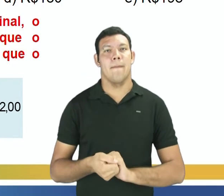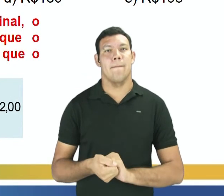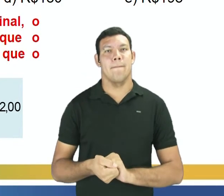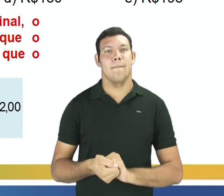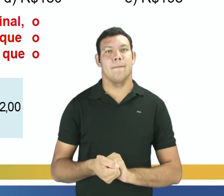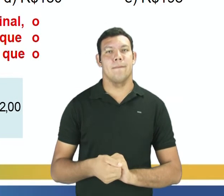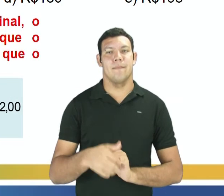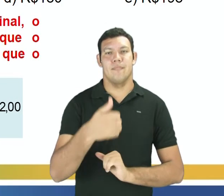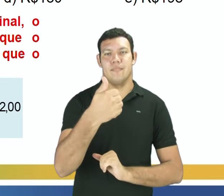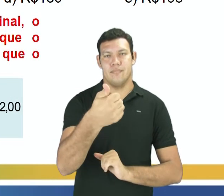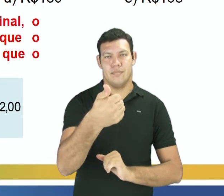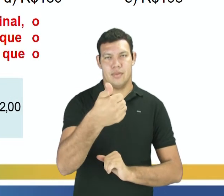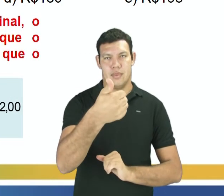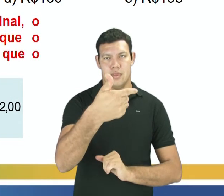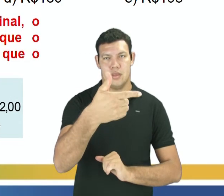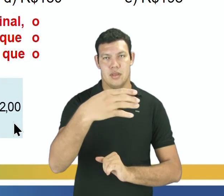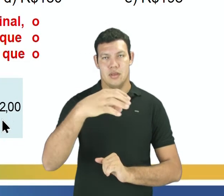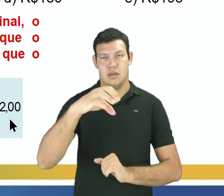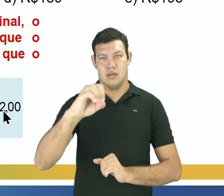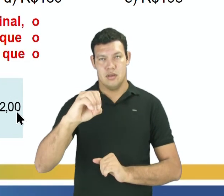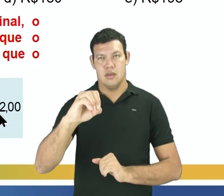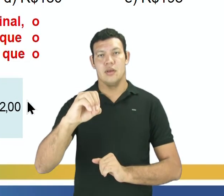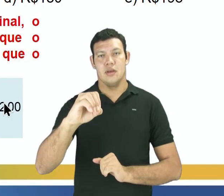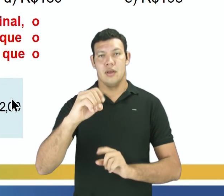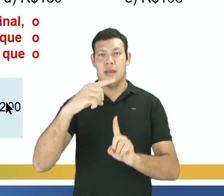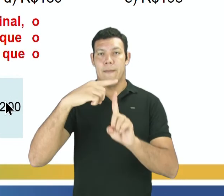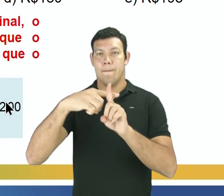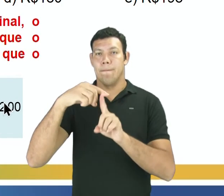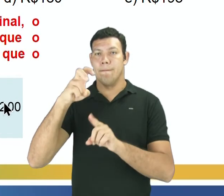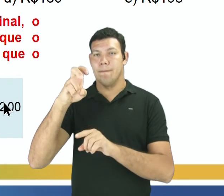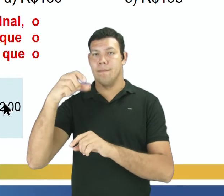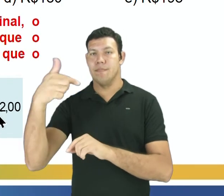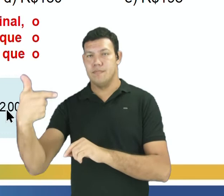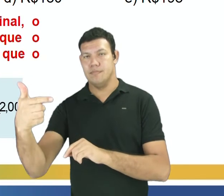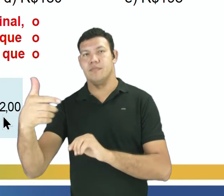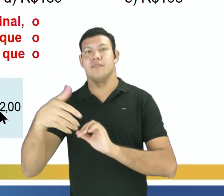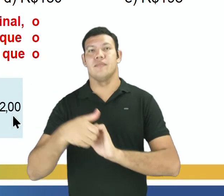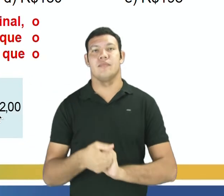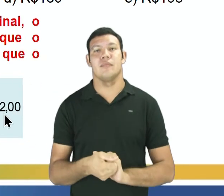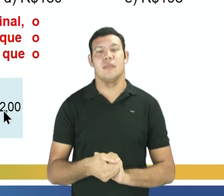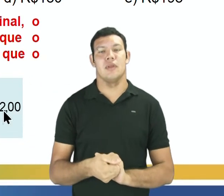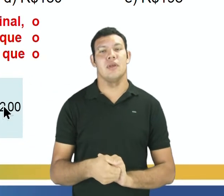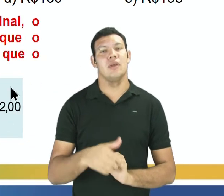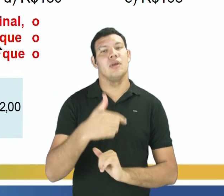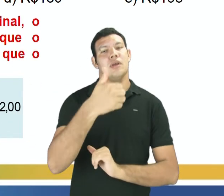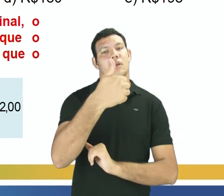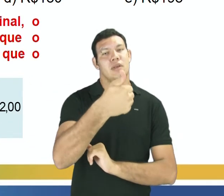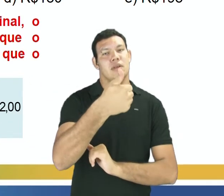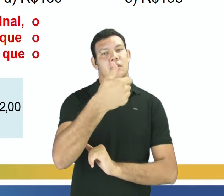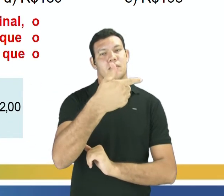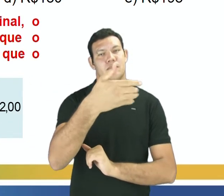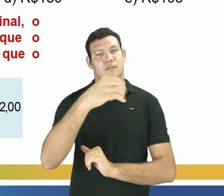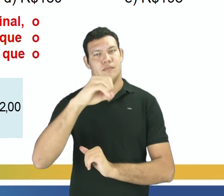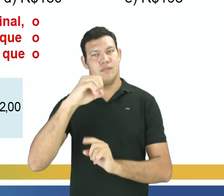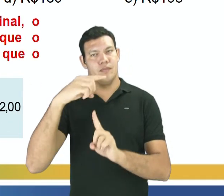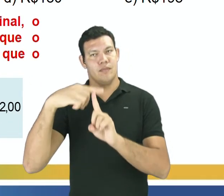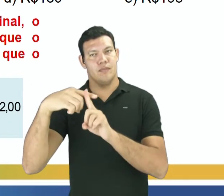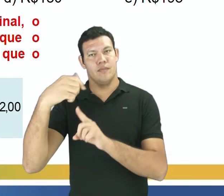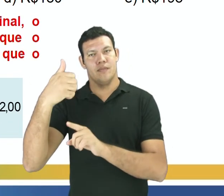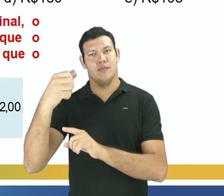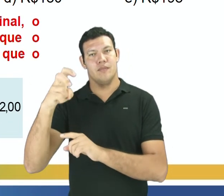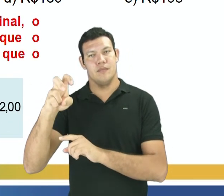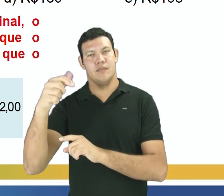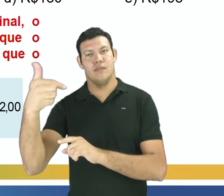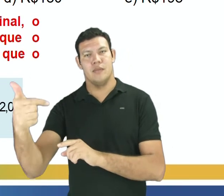os 120 mais esses 52. Então, 120 mais 52, isso equivale a